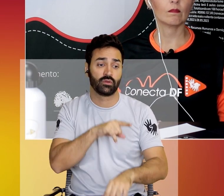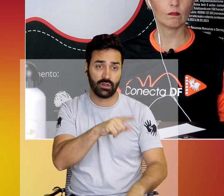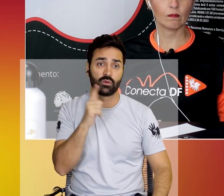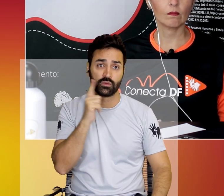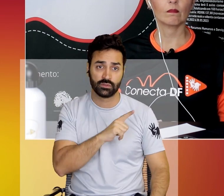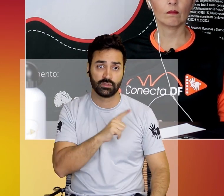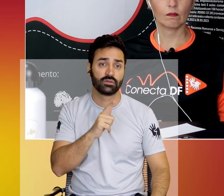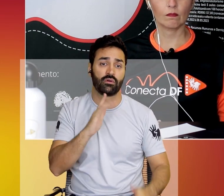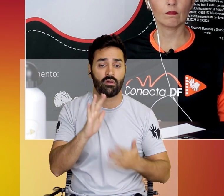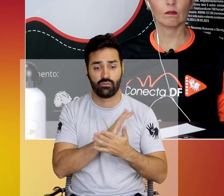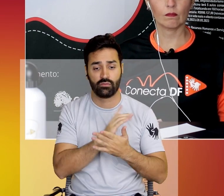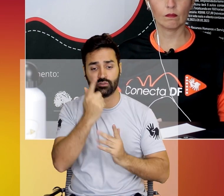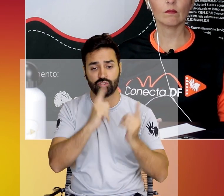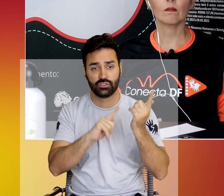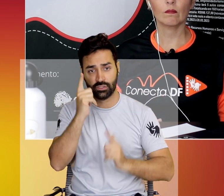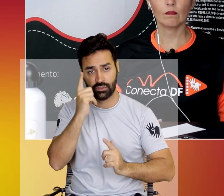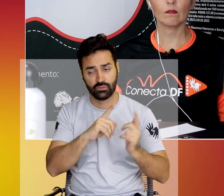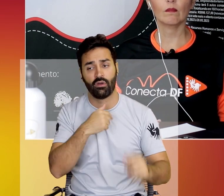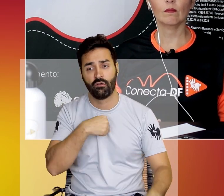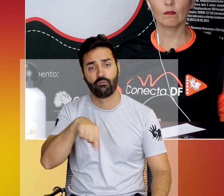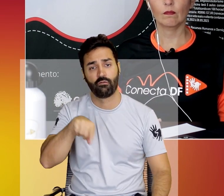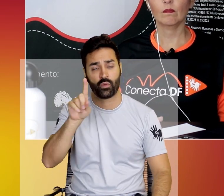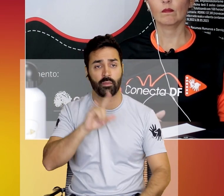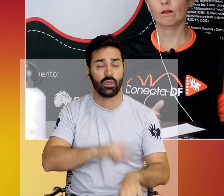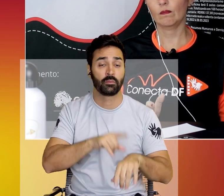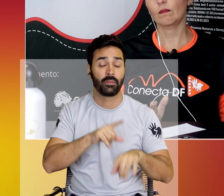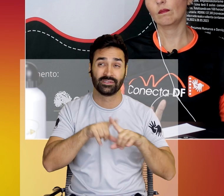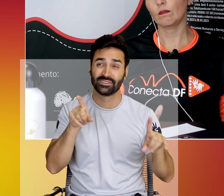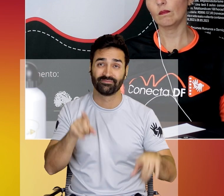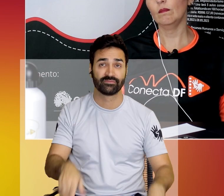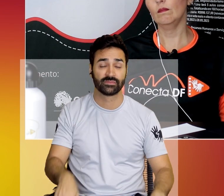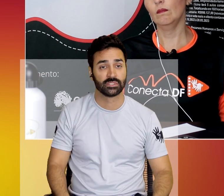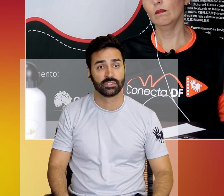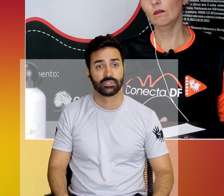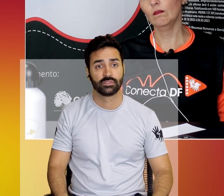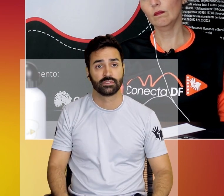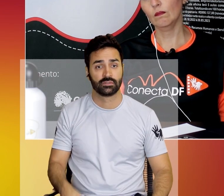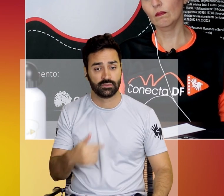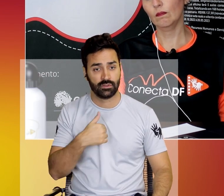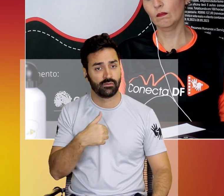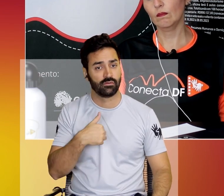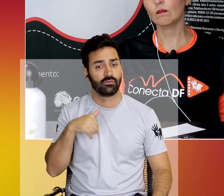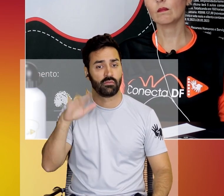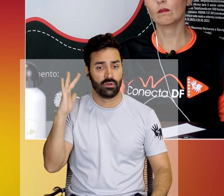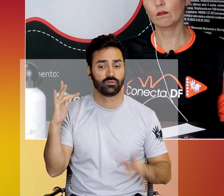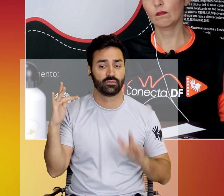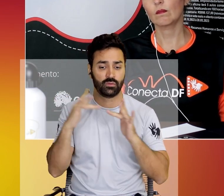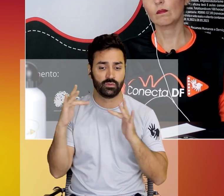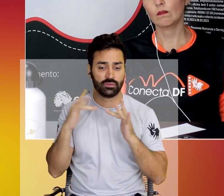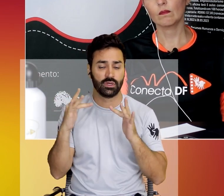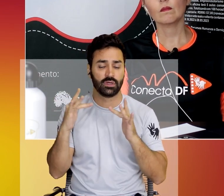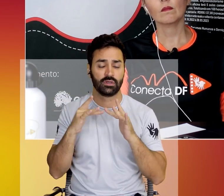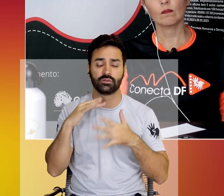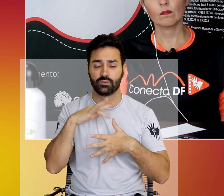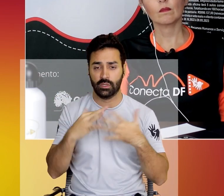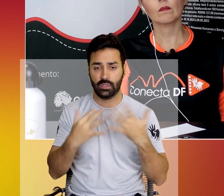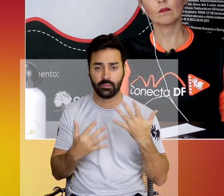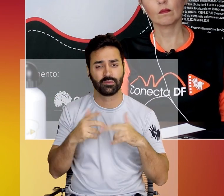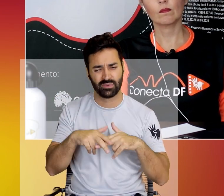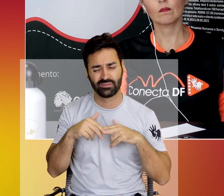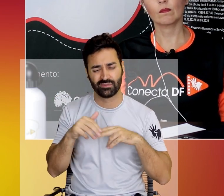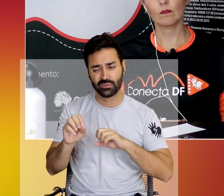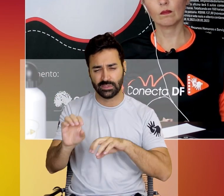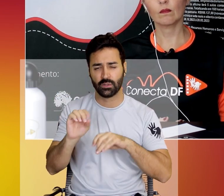gesticular né? E, assim, talvez porque eu tivesse um contato maior com a Libras, né? No caso, eu já